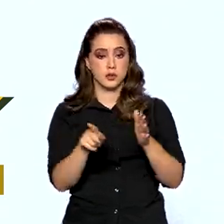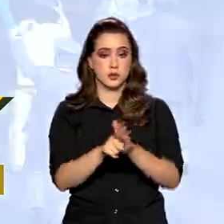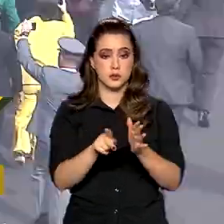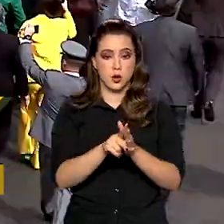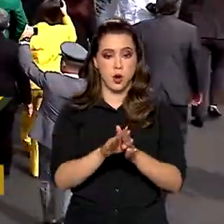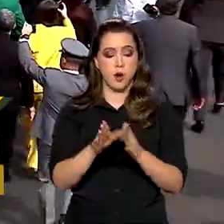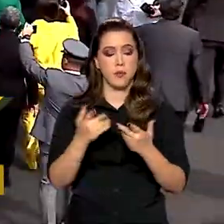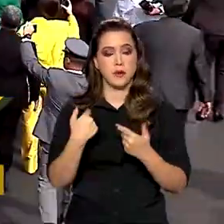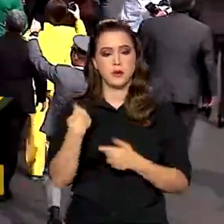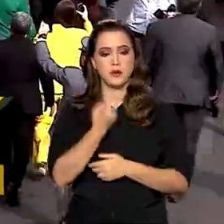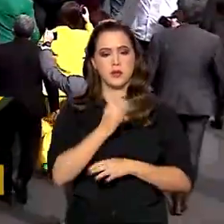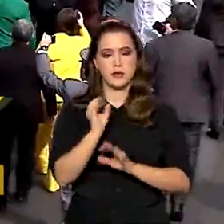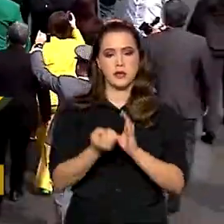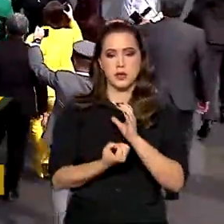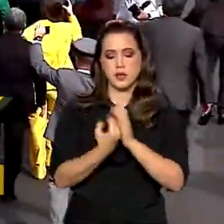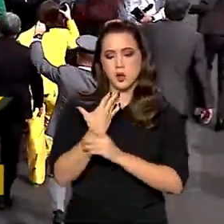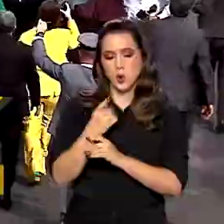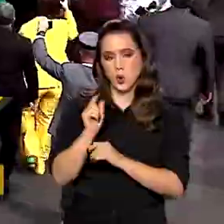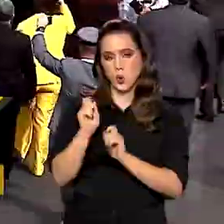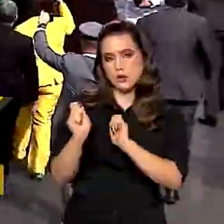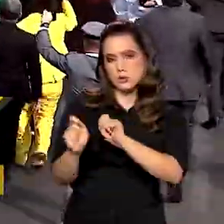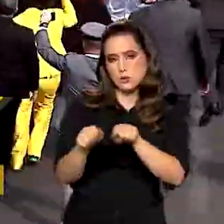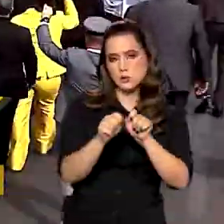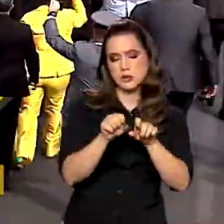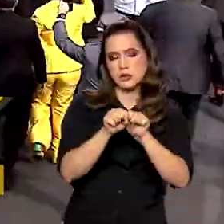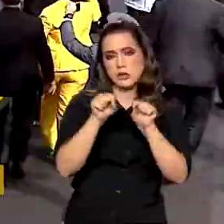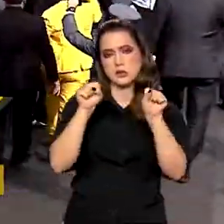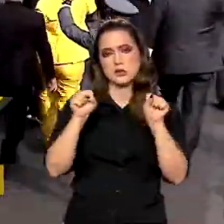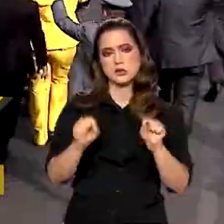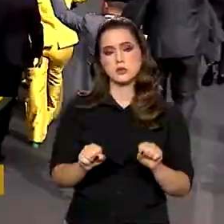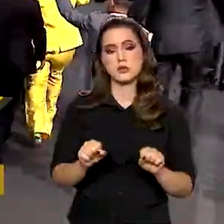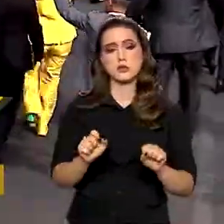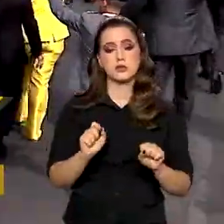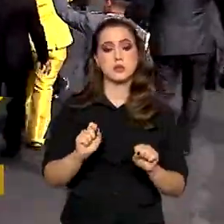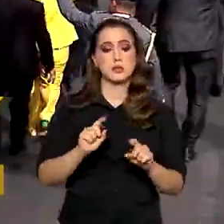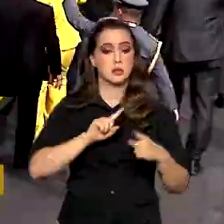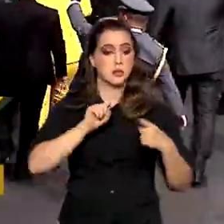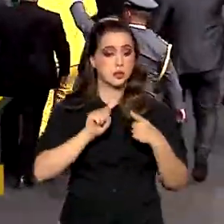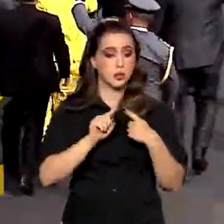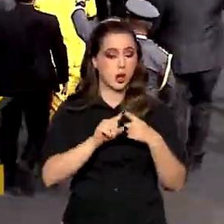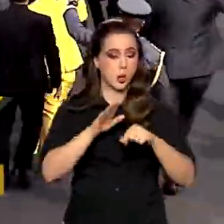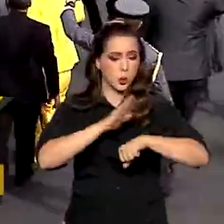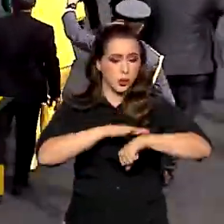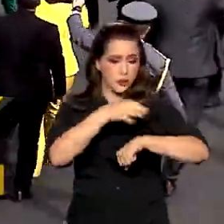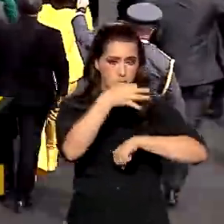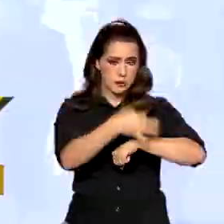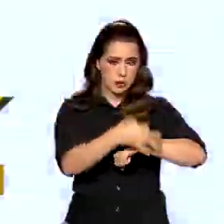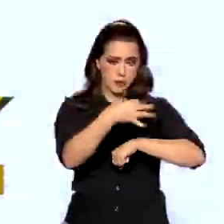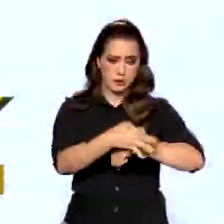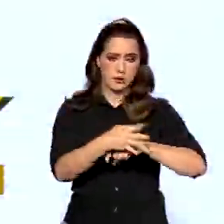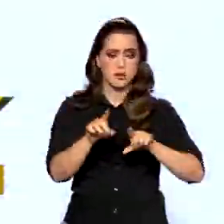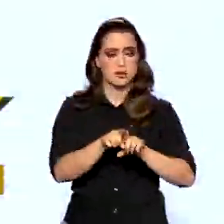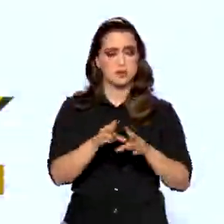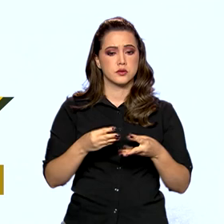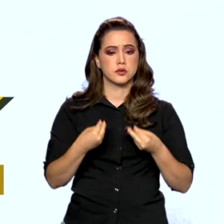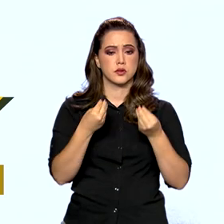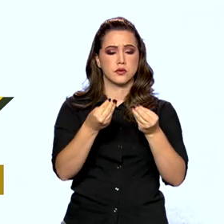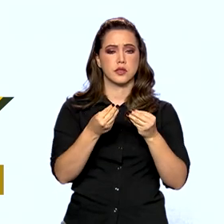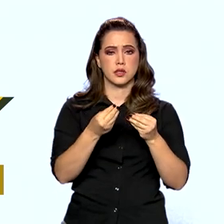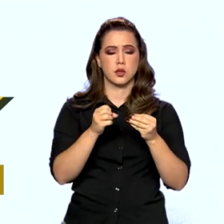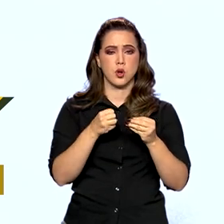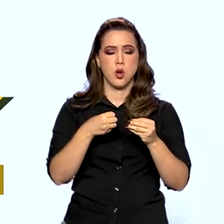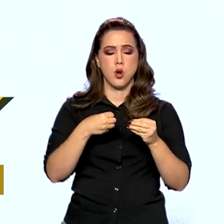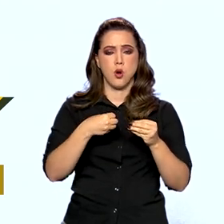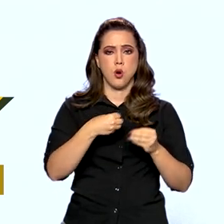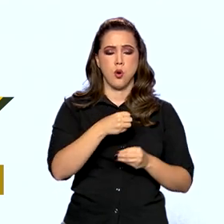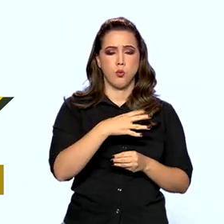Então, ele desenvolveu esse sistema que, de acordo com cada tempo, ele ia soltando a fumaça em